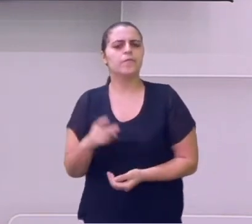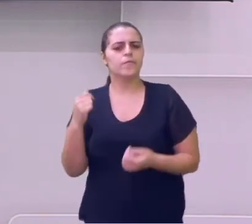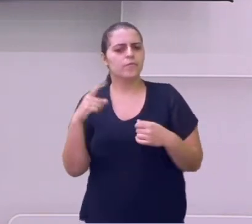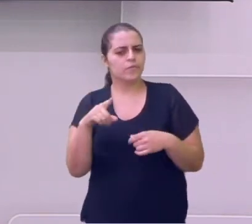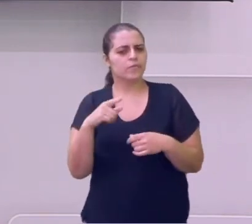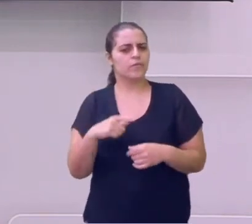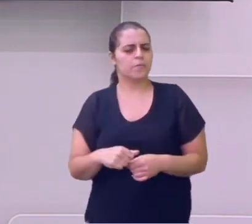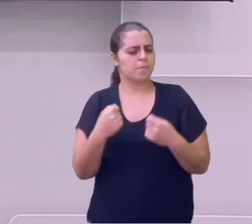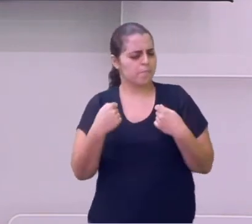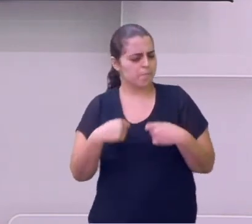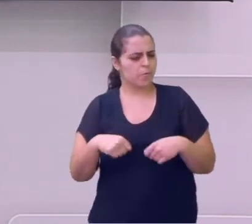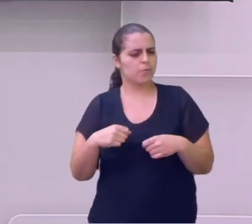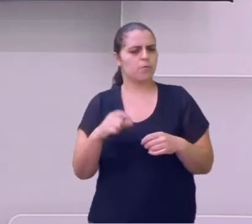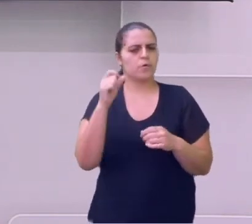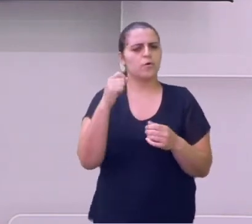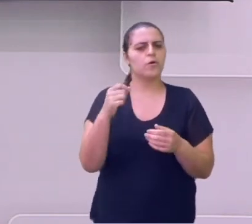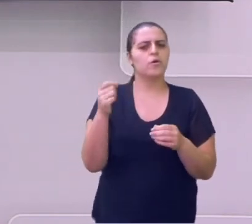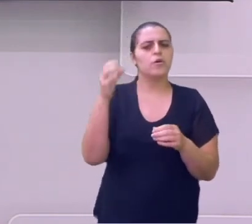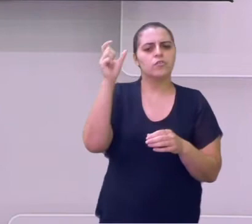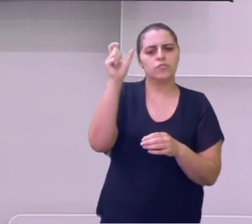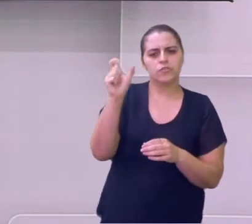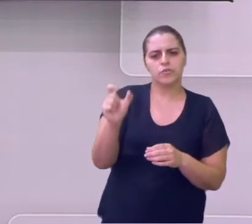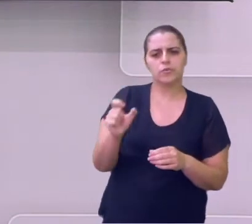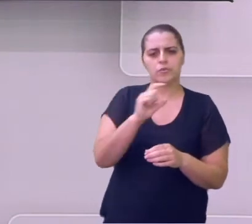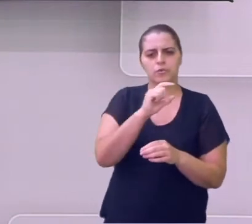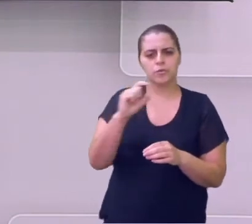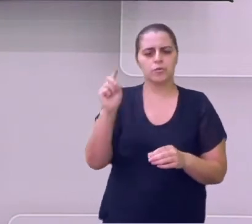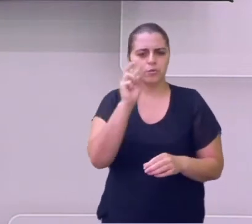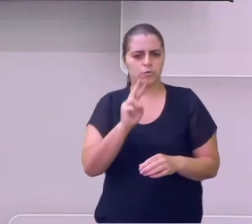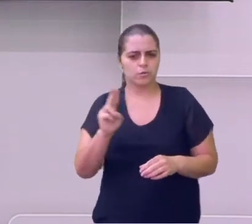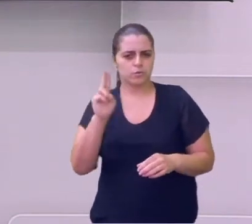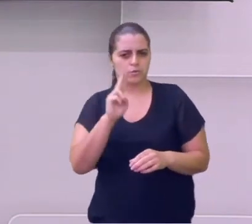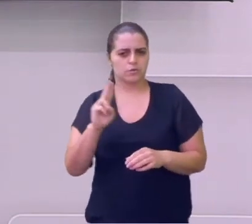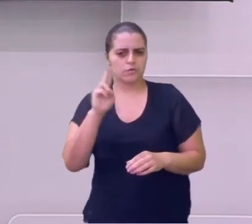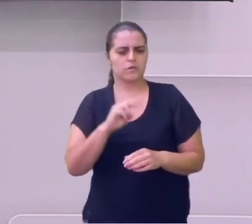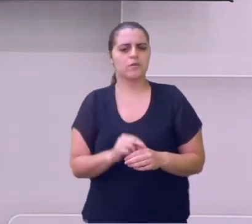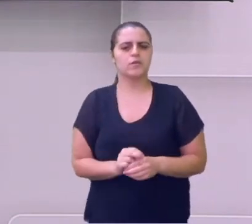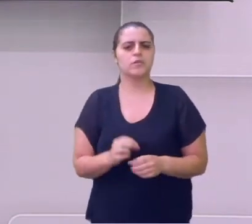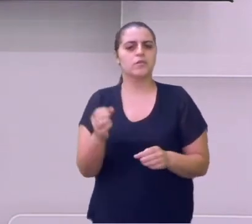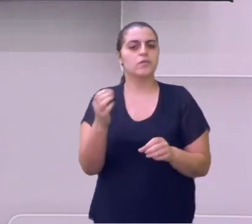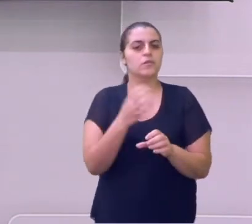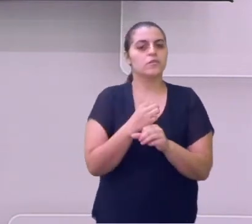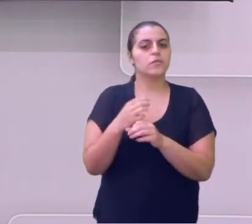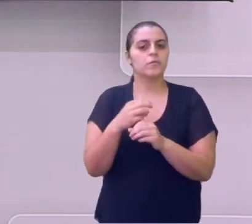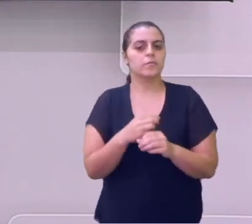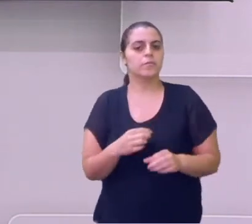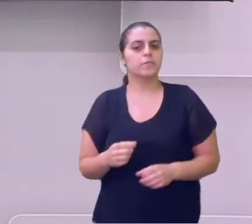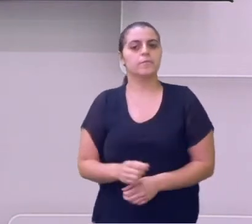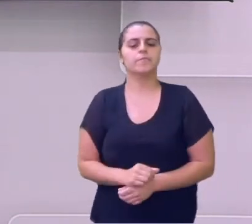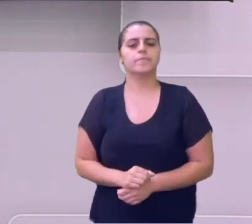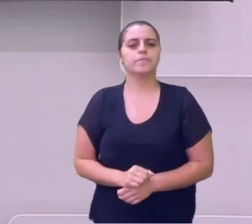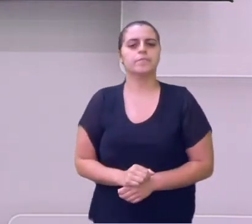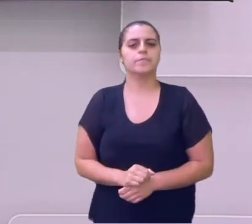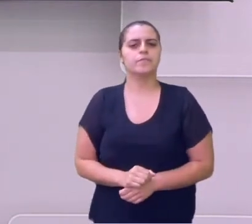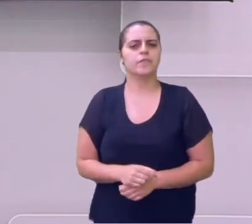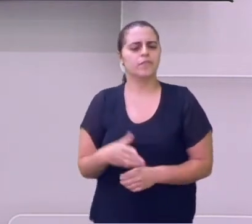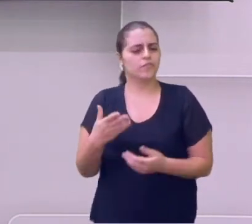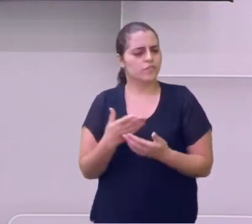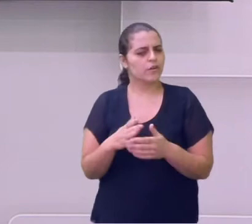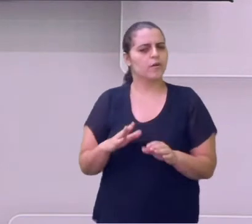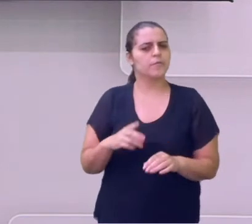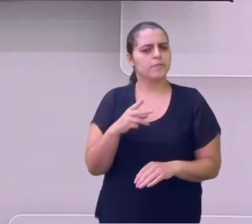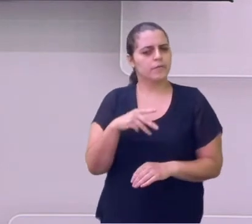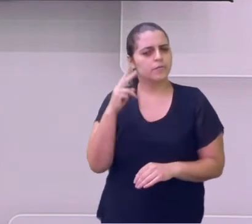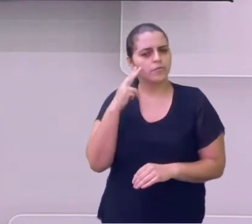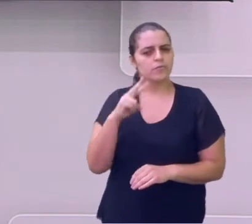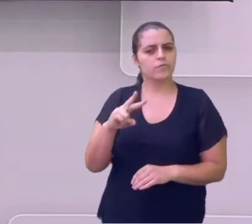você tanto pode montar a sua operação utilizando a sentença matemática, quanto o cálculo. Nós acabamos de